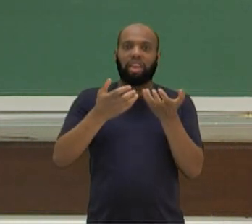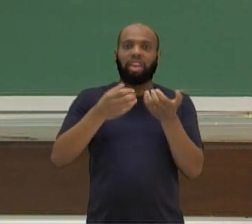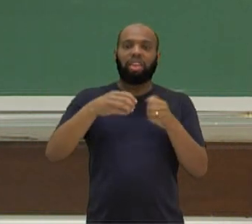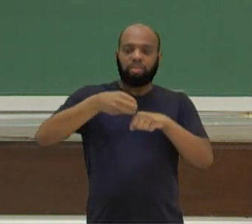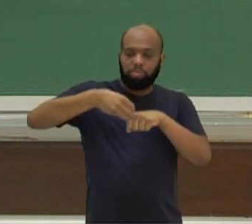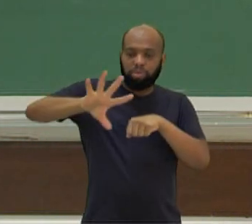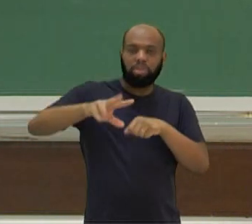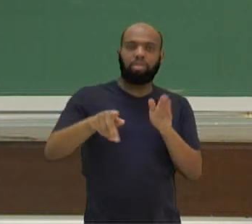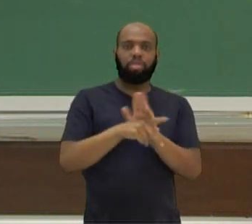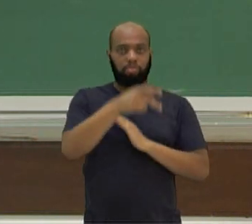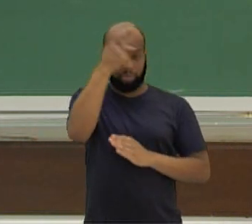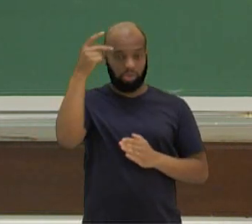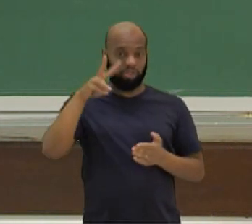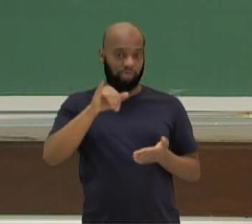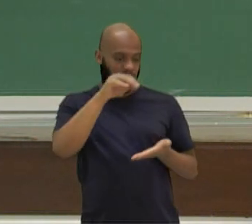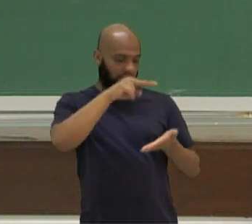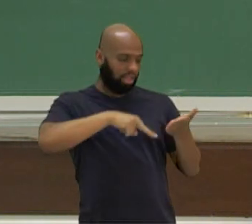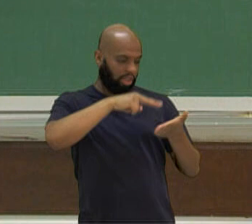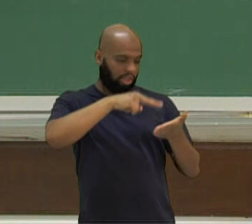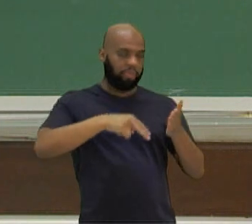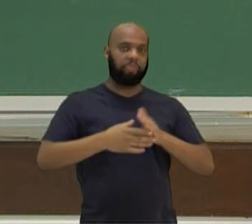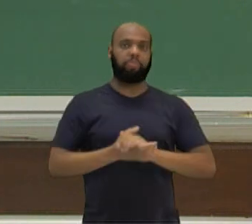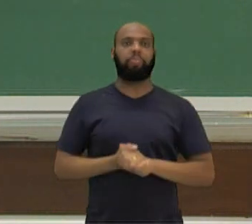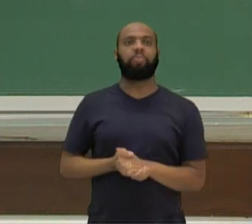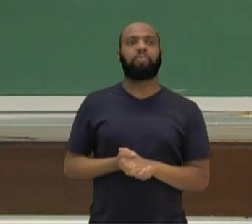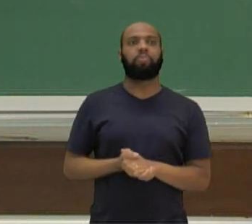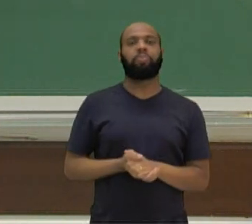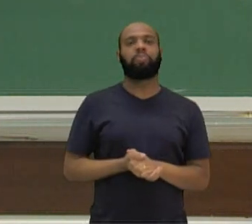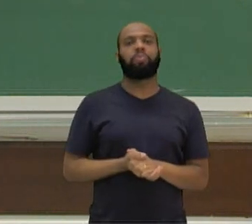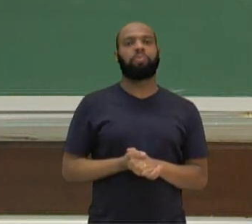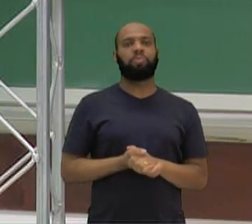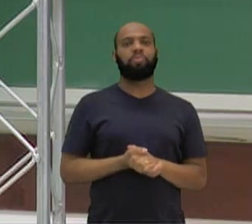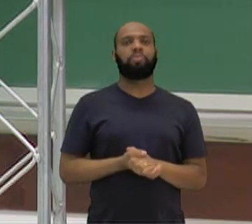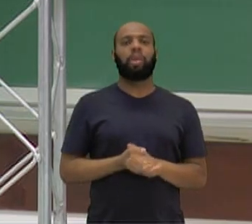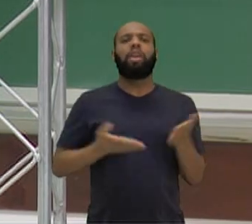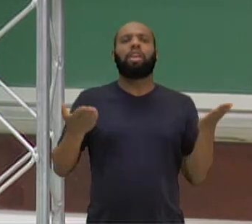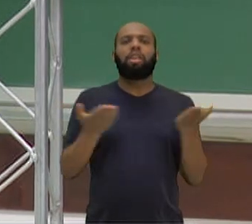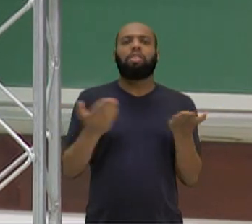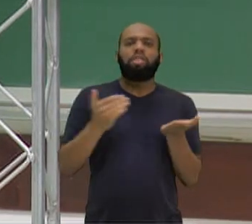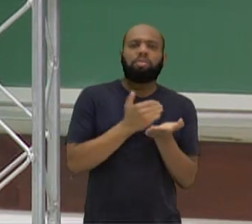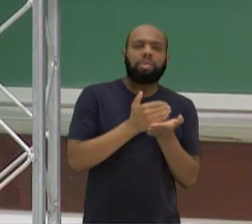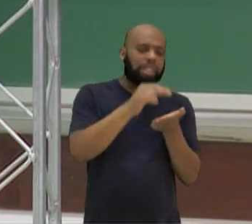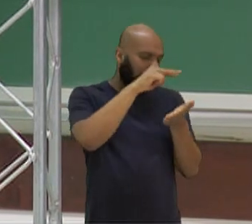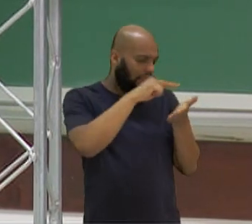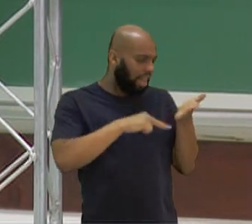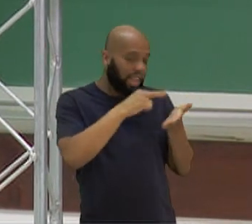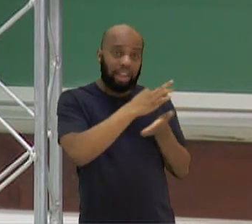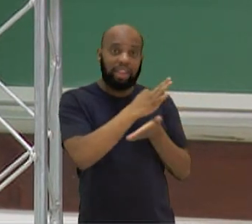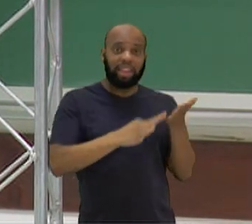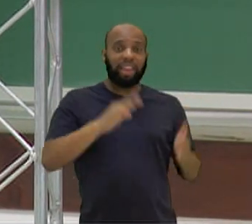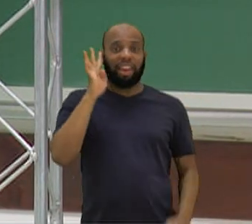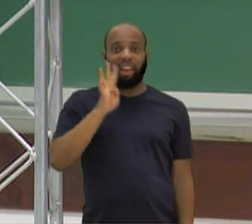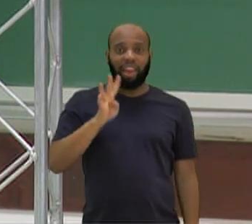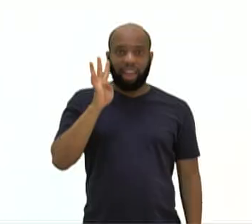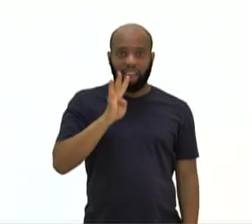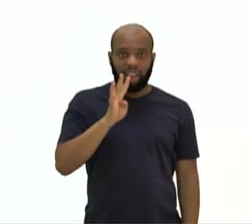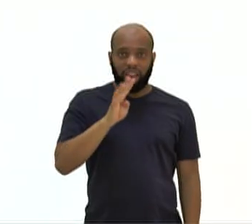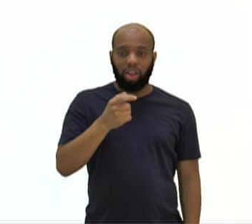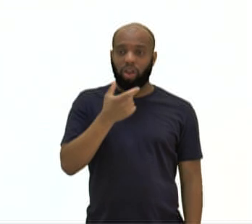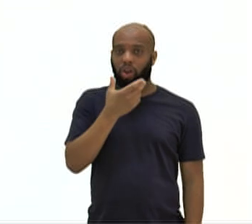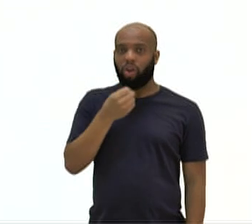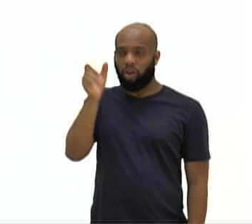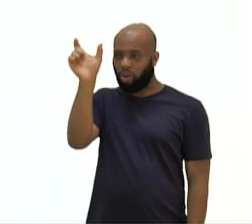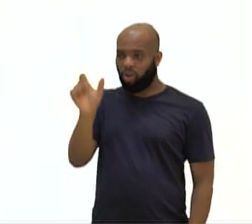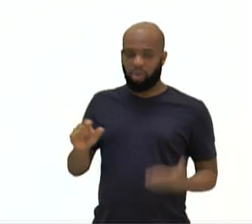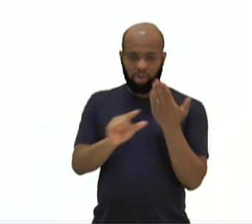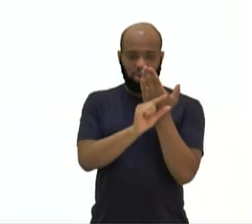nós leitores, tudo bem? E aí, vamos começar lendo um texto bem legal do Luiz Fernando